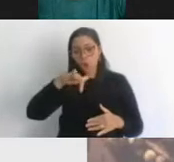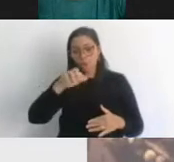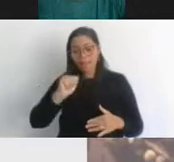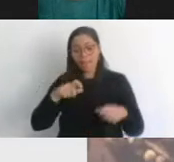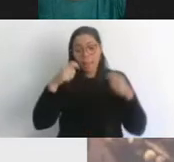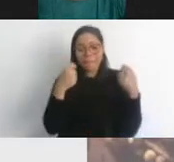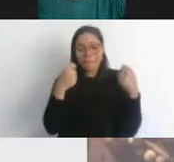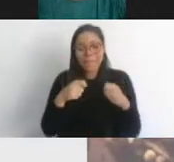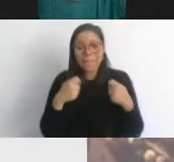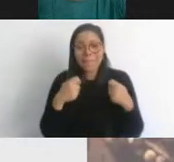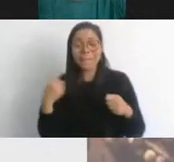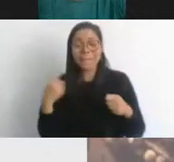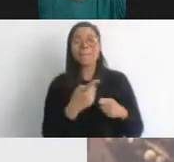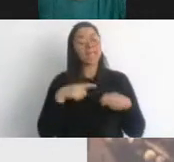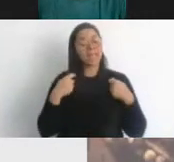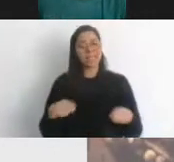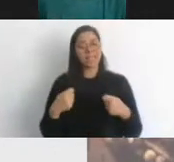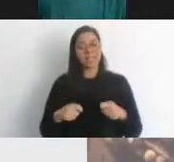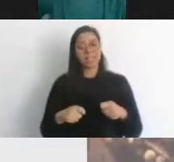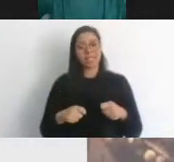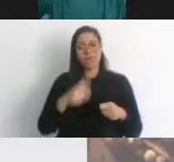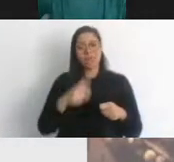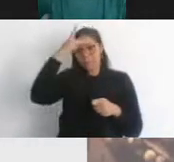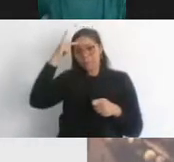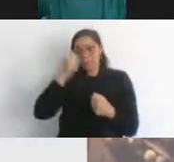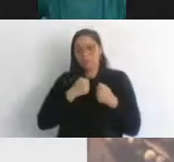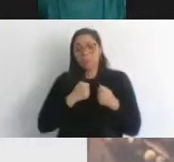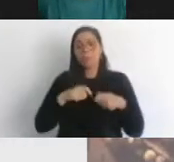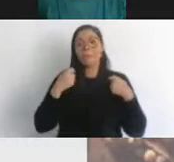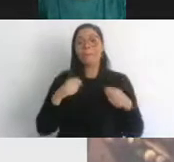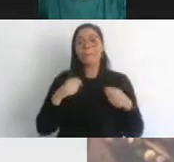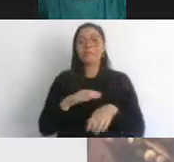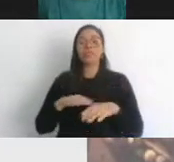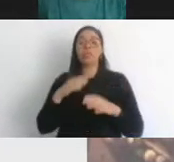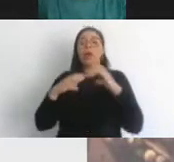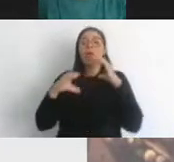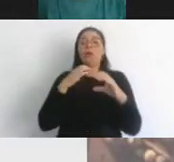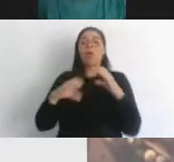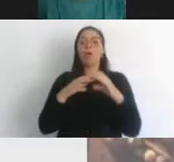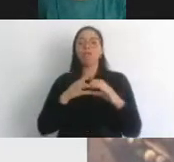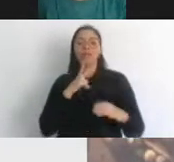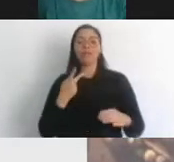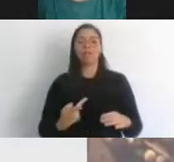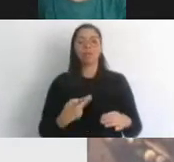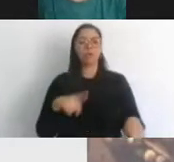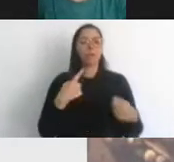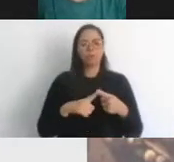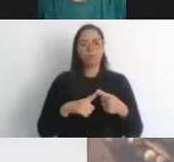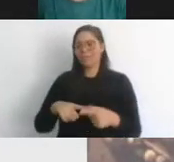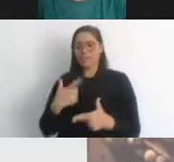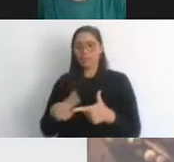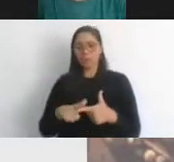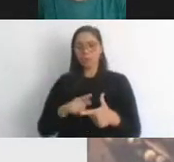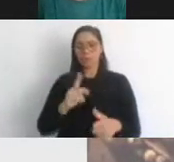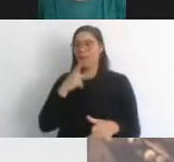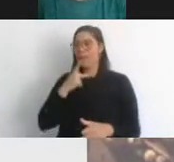o sujeito que está oprimindo ele precisa de uma comunicação via língua porque senão ele vai ter problemas se